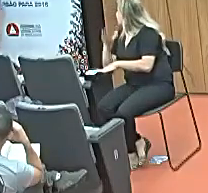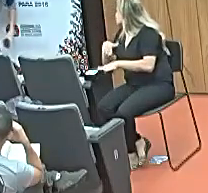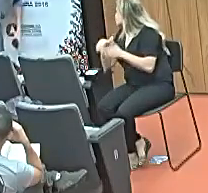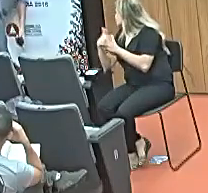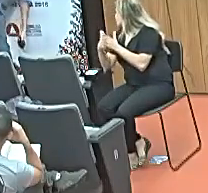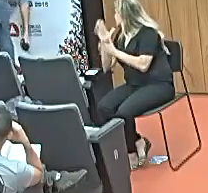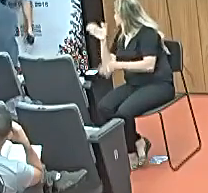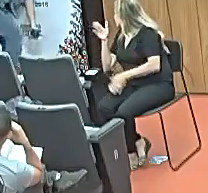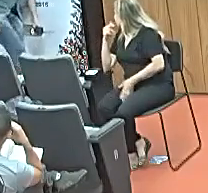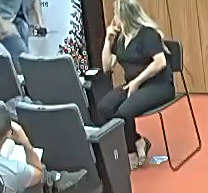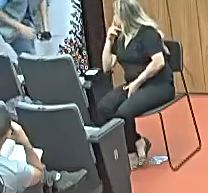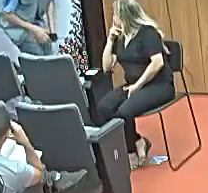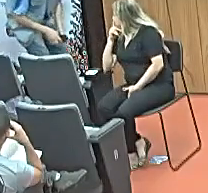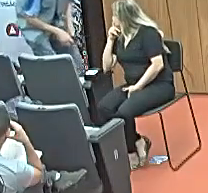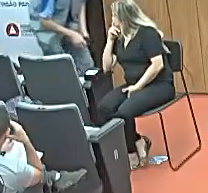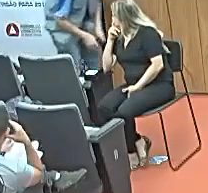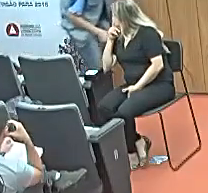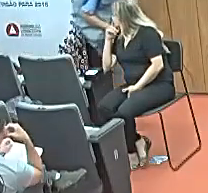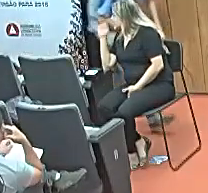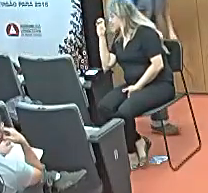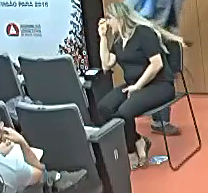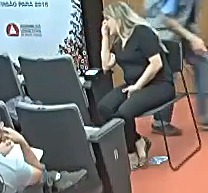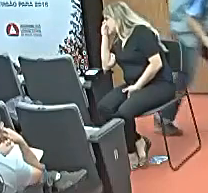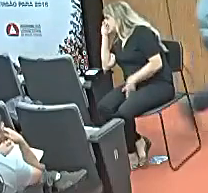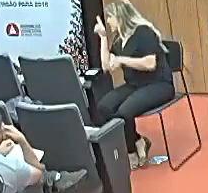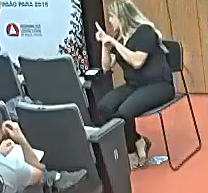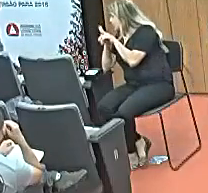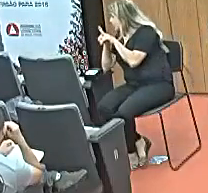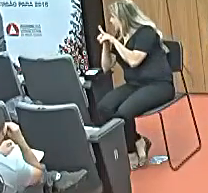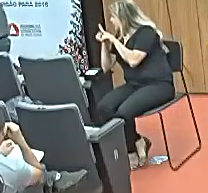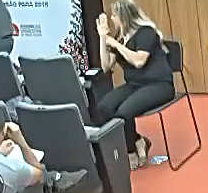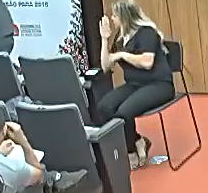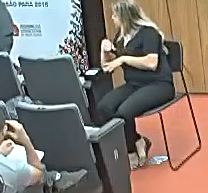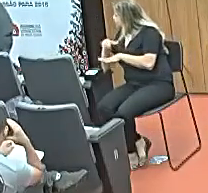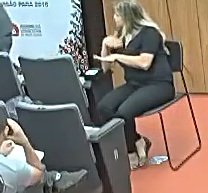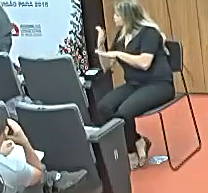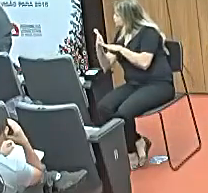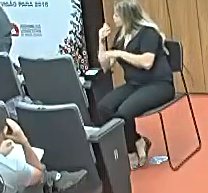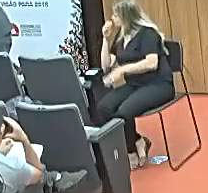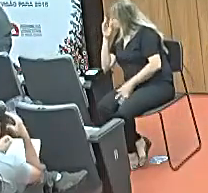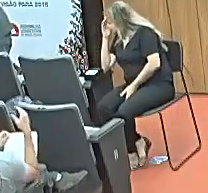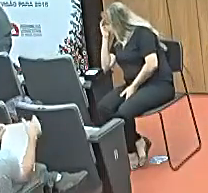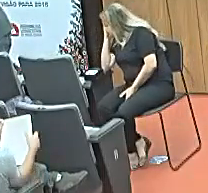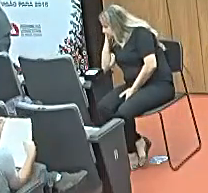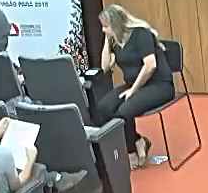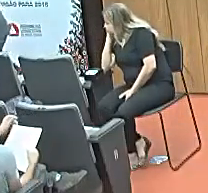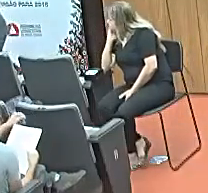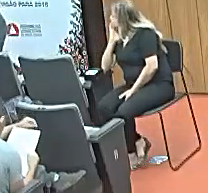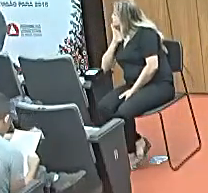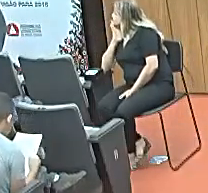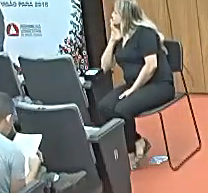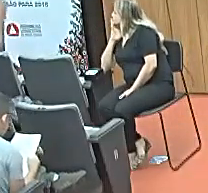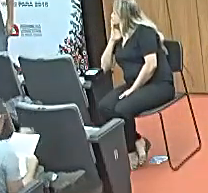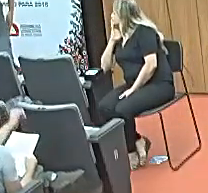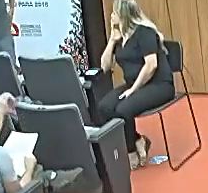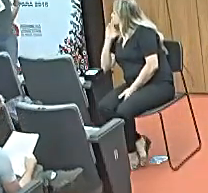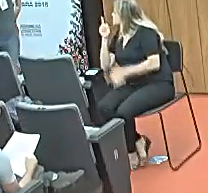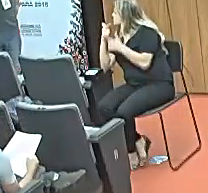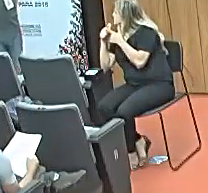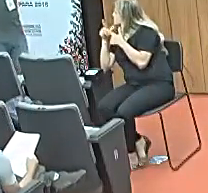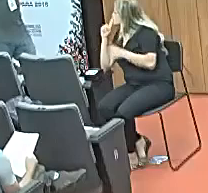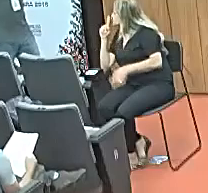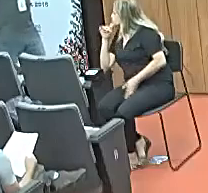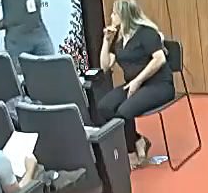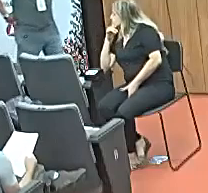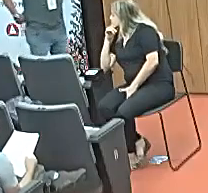178 minas esportivo e 189 incentivo ao esporte as principais intervenções